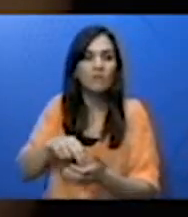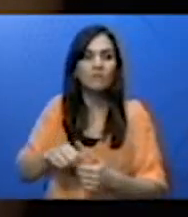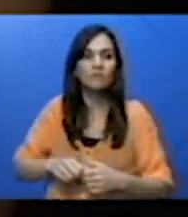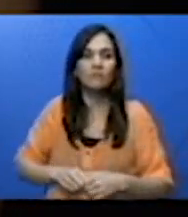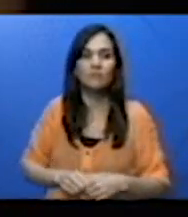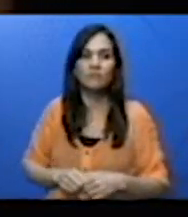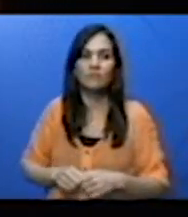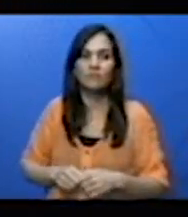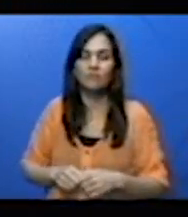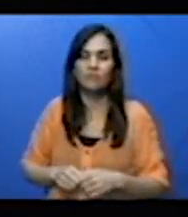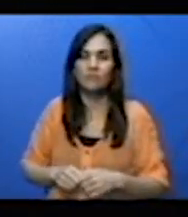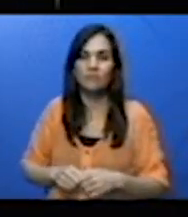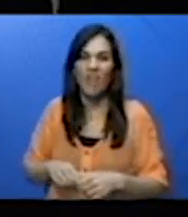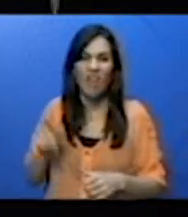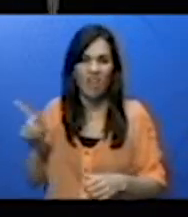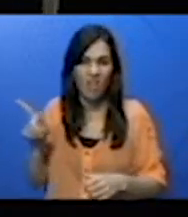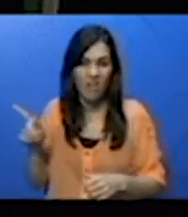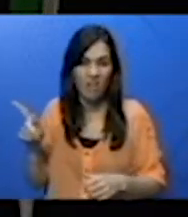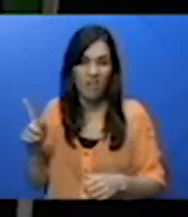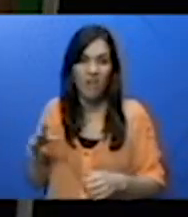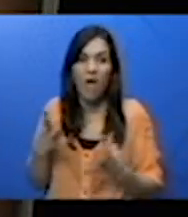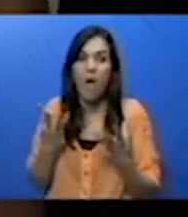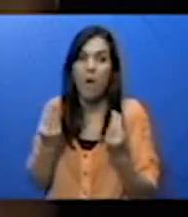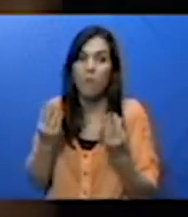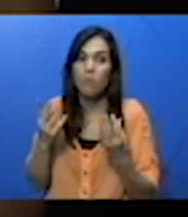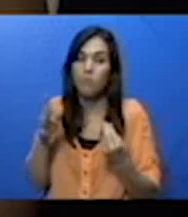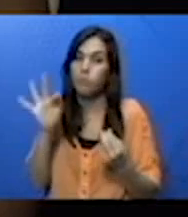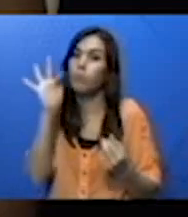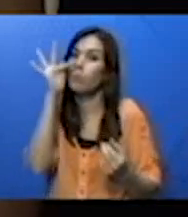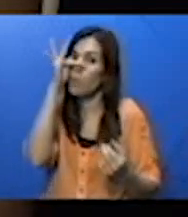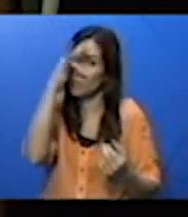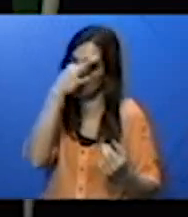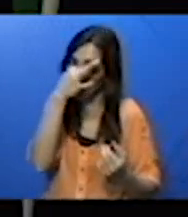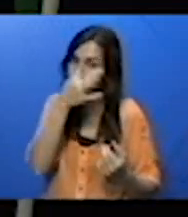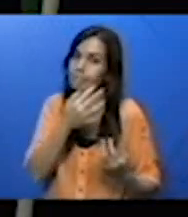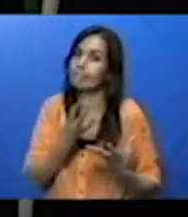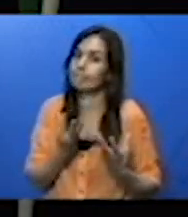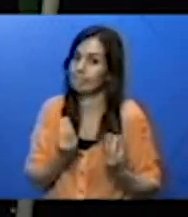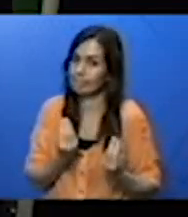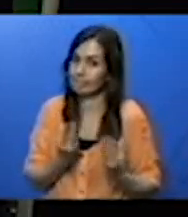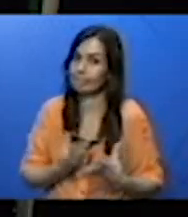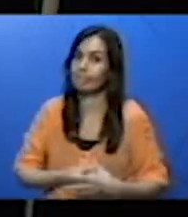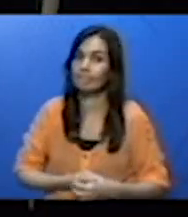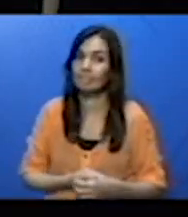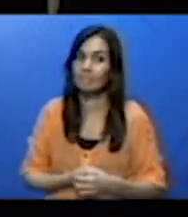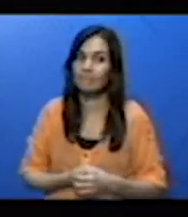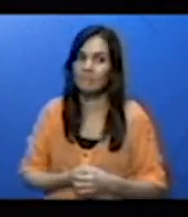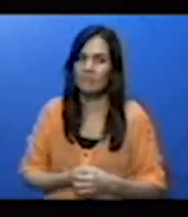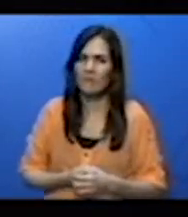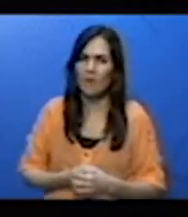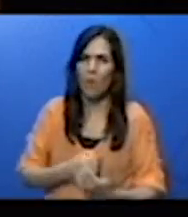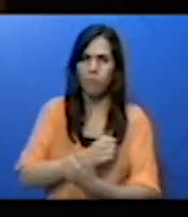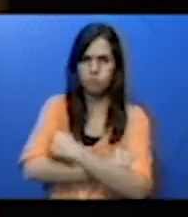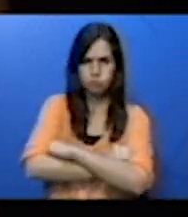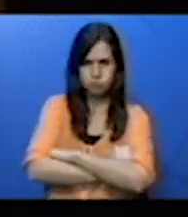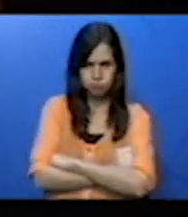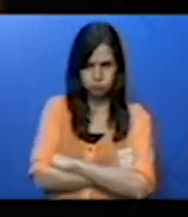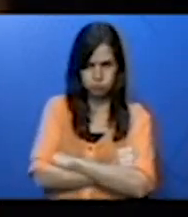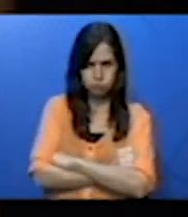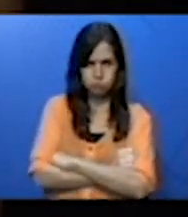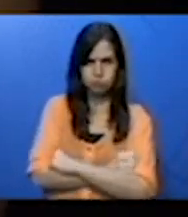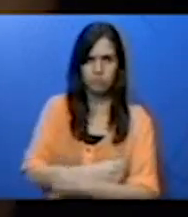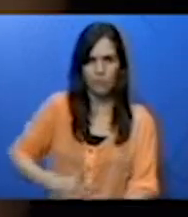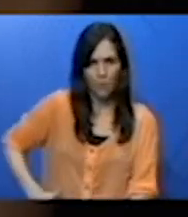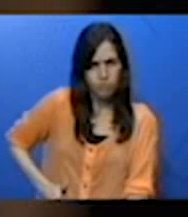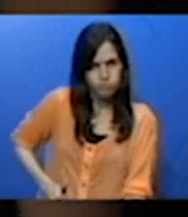assintosa. Como disse, ela é teimosa, emburrada,